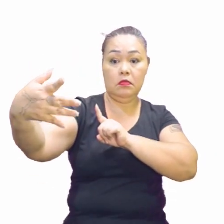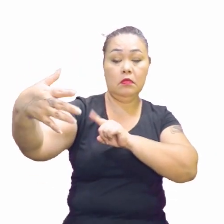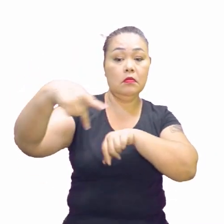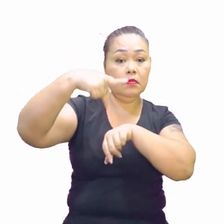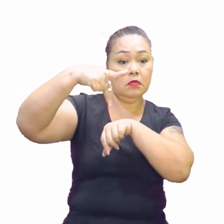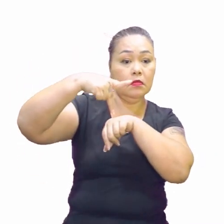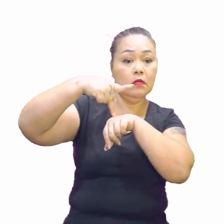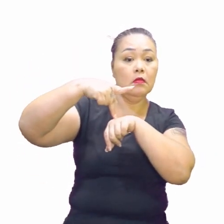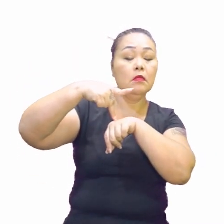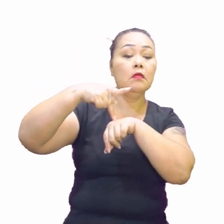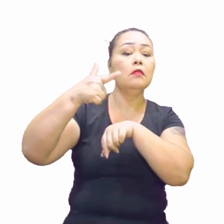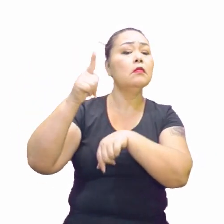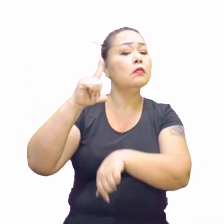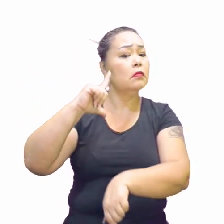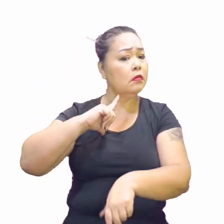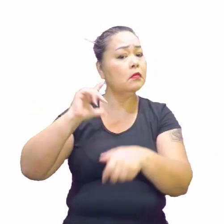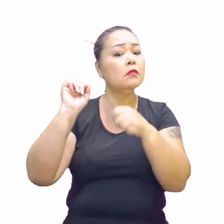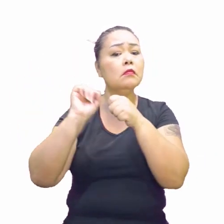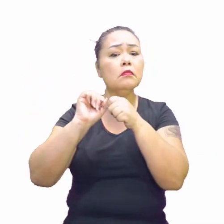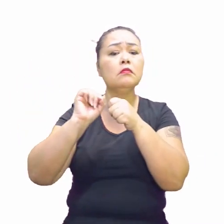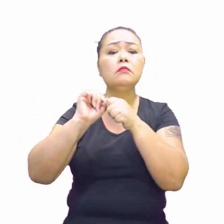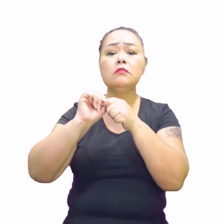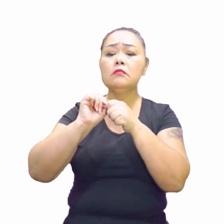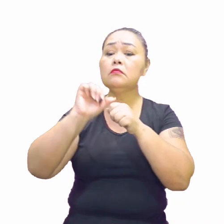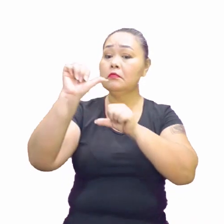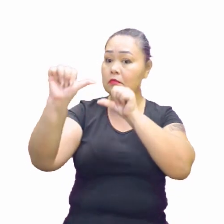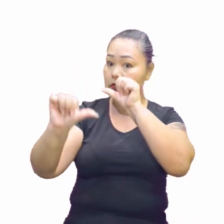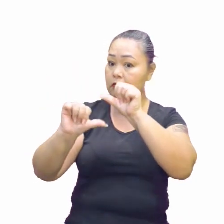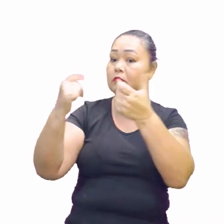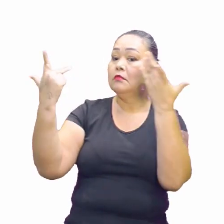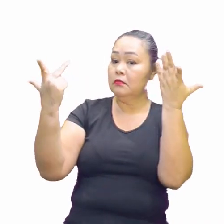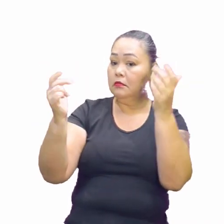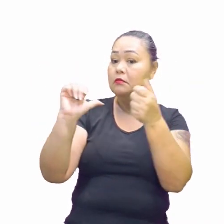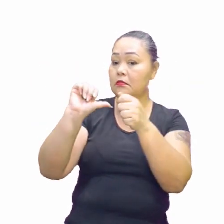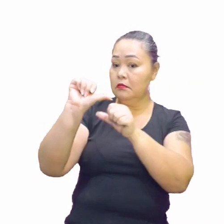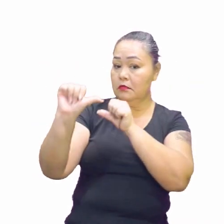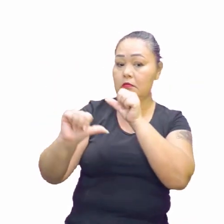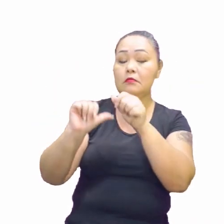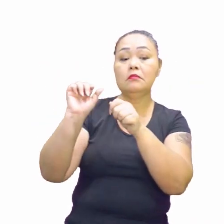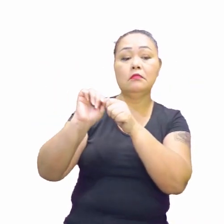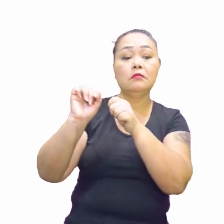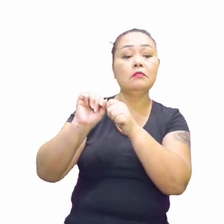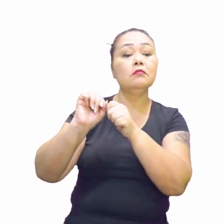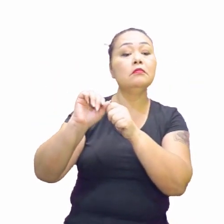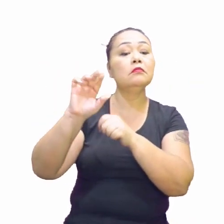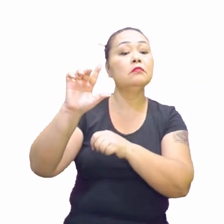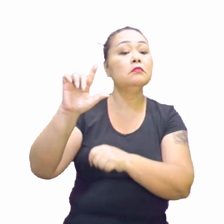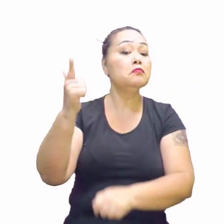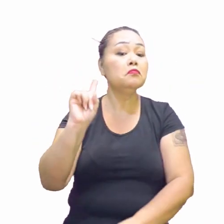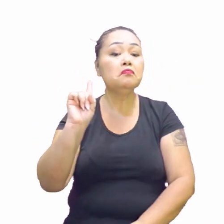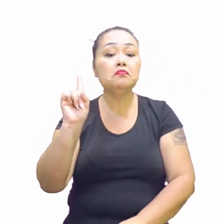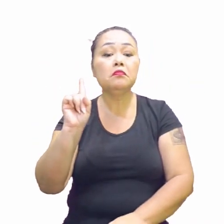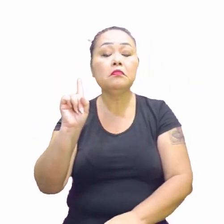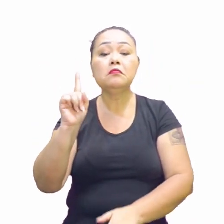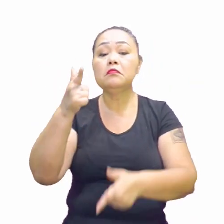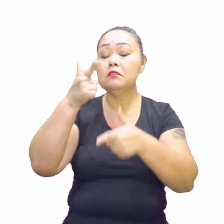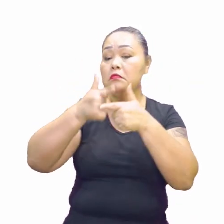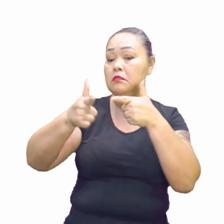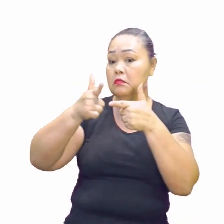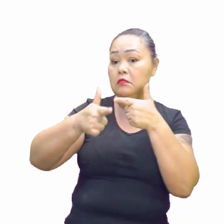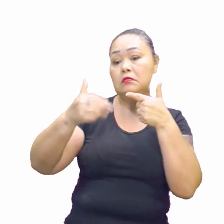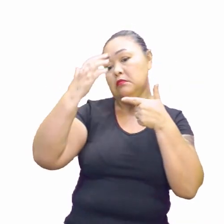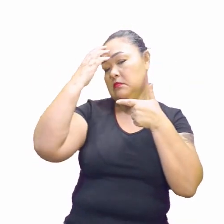D, há de se fazer muitas alterações. E a letra E nós temos, não se trata